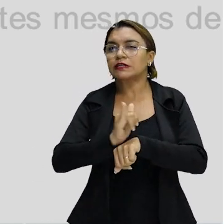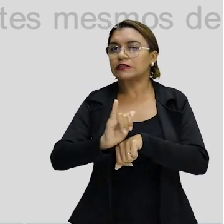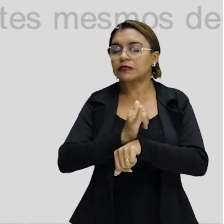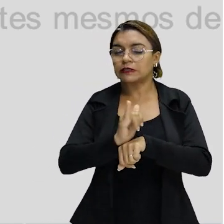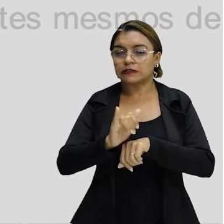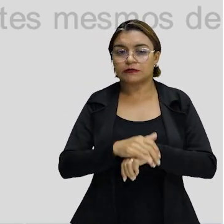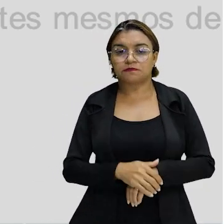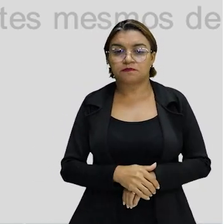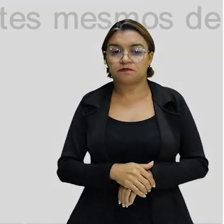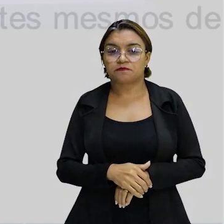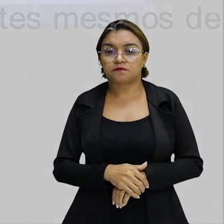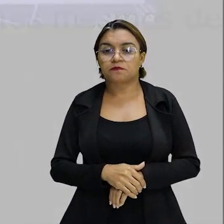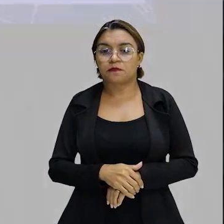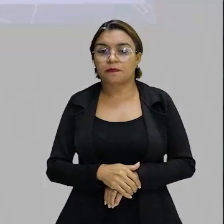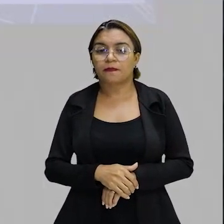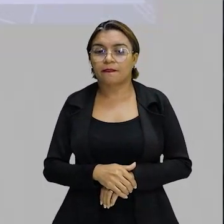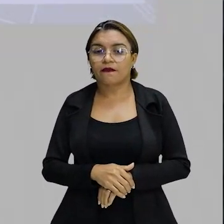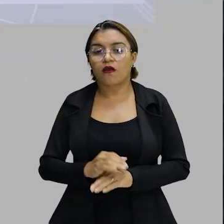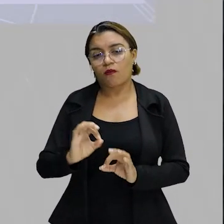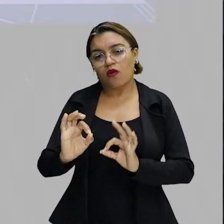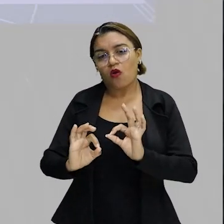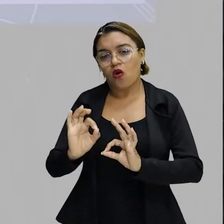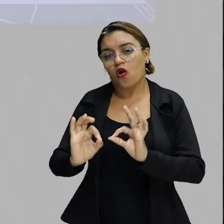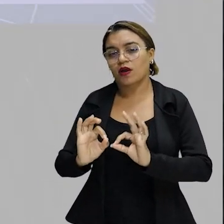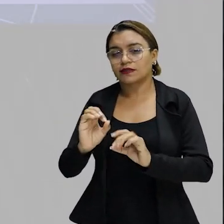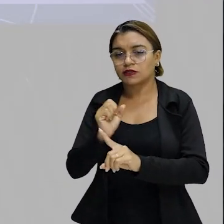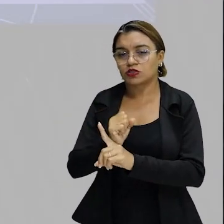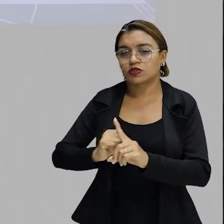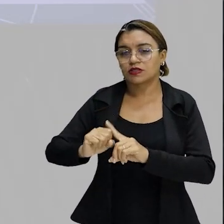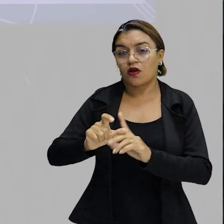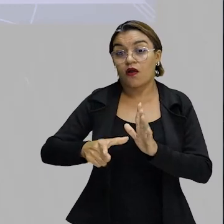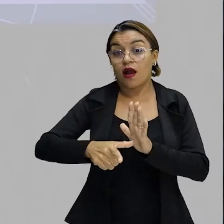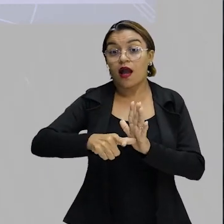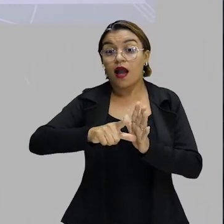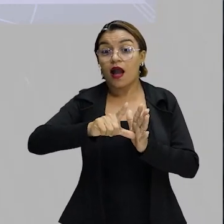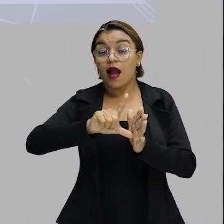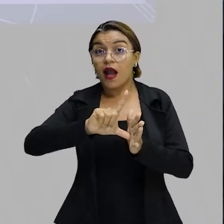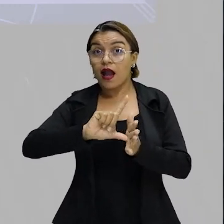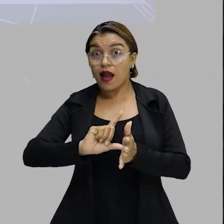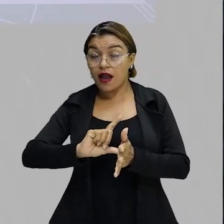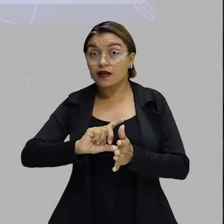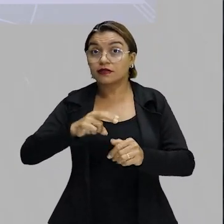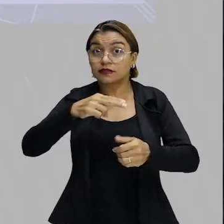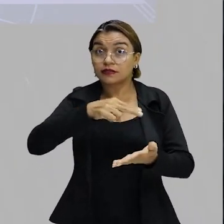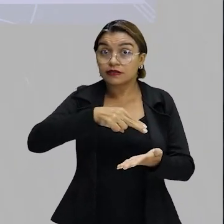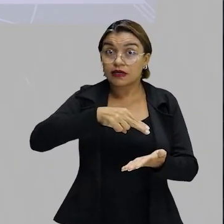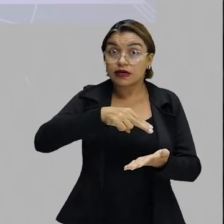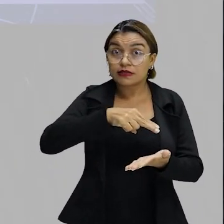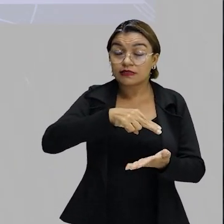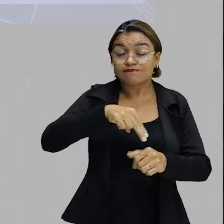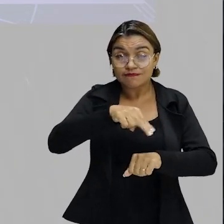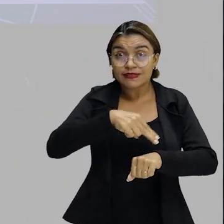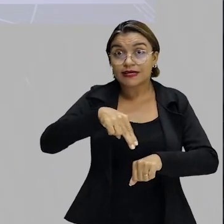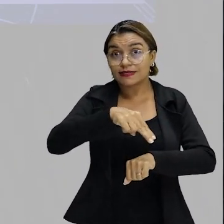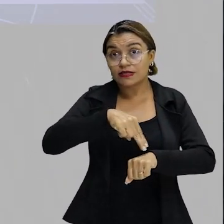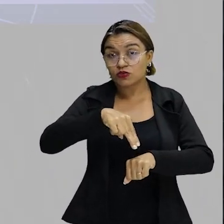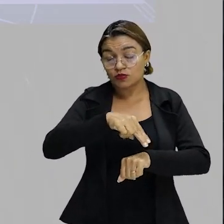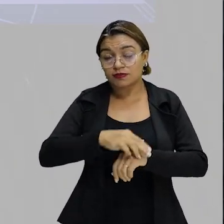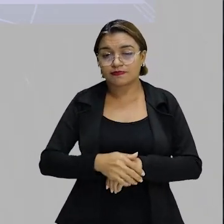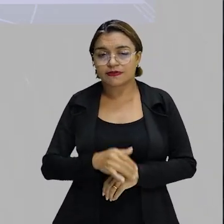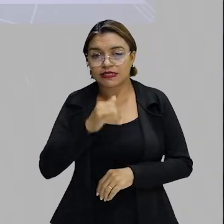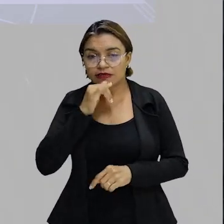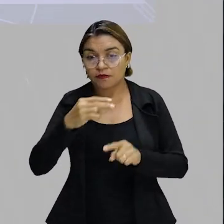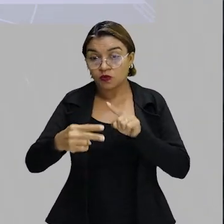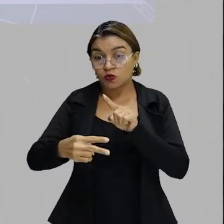uma organização social entre os modos de vida antes mesmo das nações consagradas. Então a gente tem aqui dois viés,